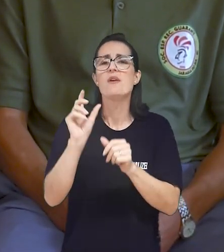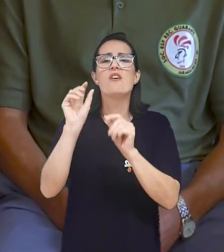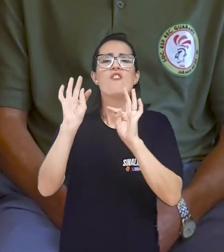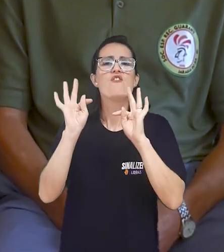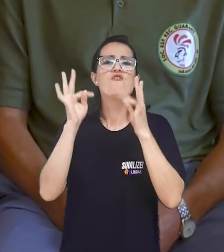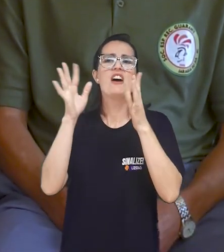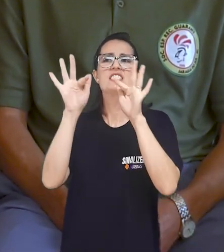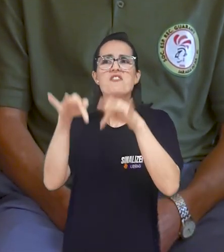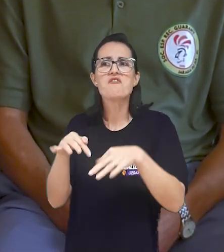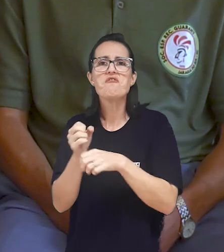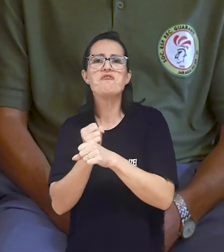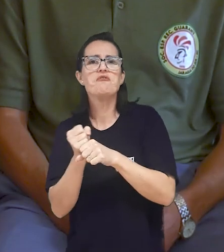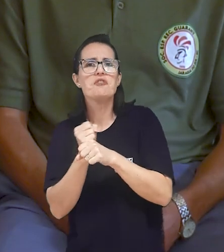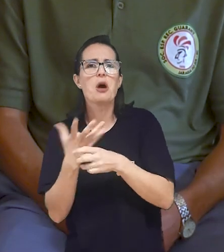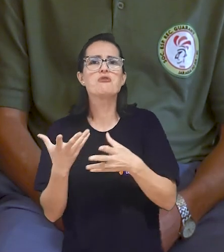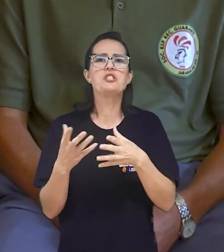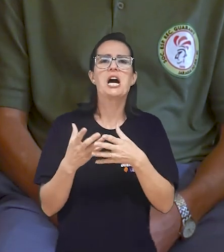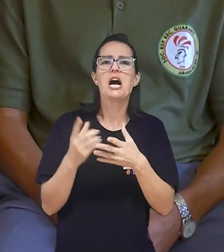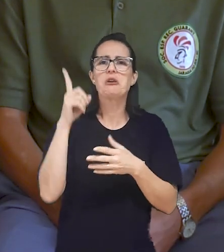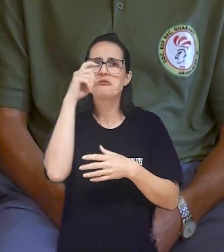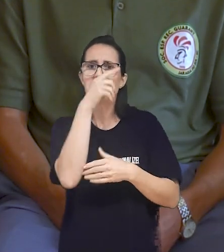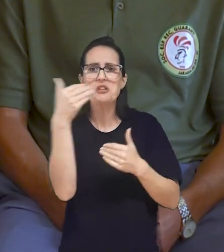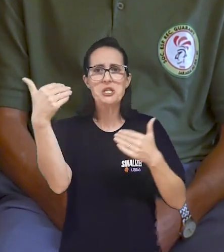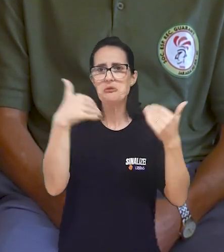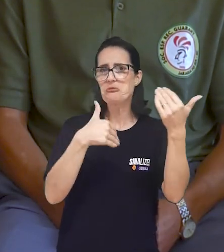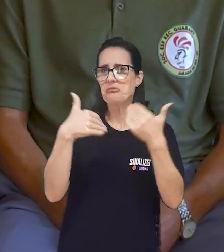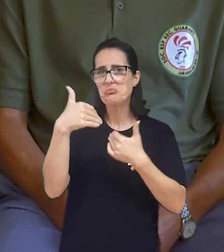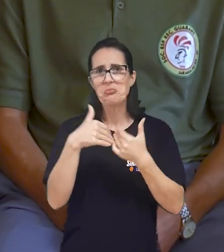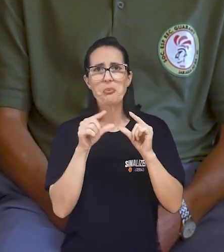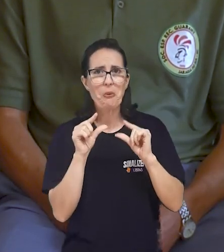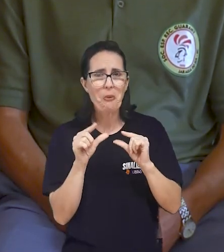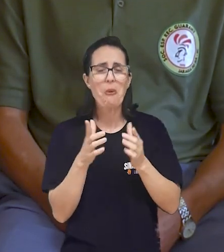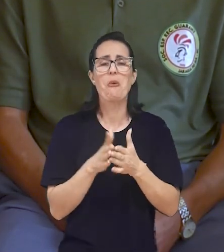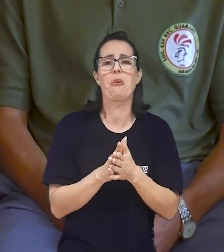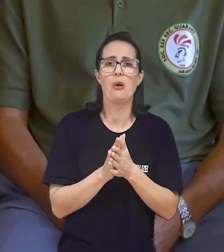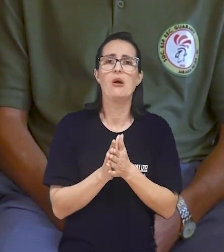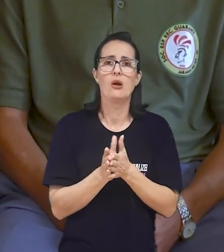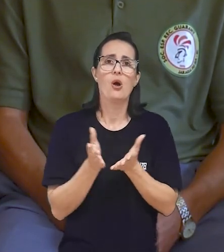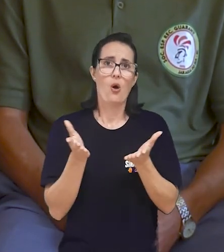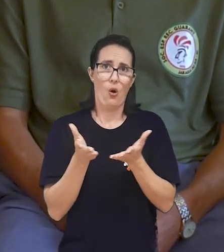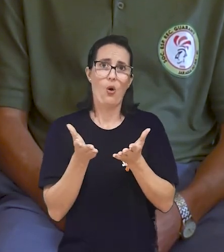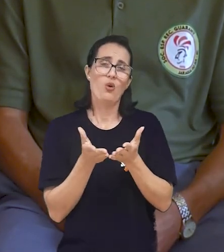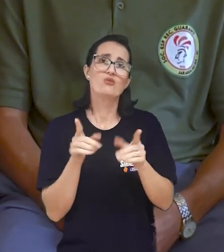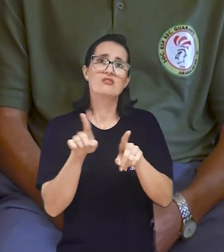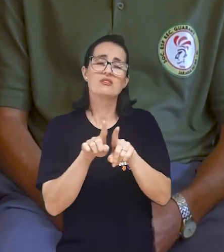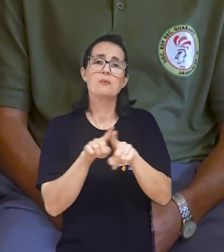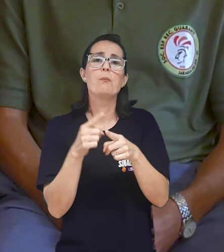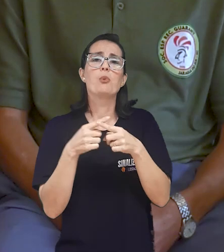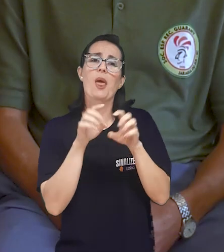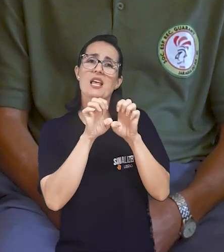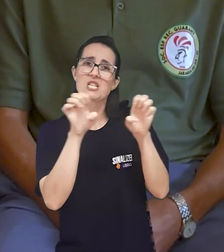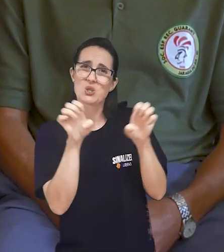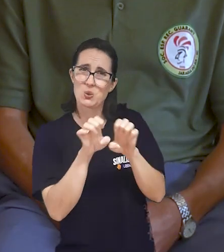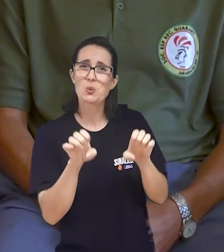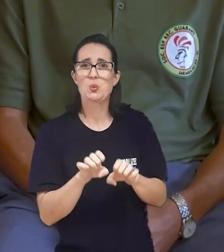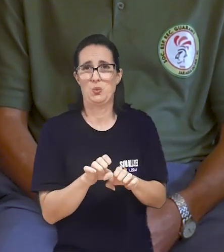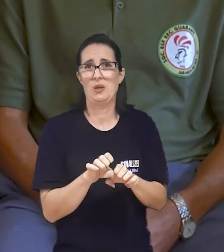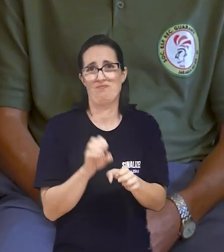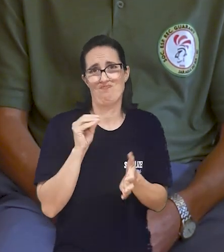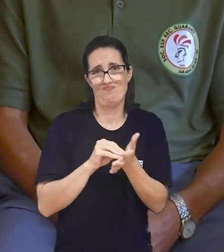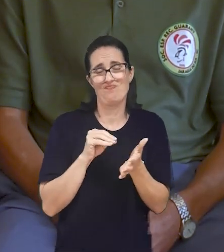e não dava mais público. No início também era 3 dias. Hoje, muito por conta da nossa estrutura, a gente